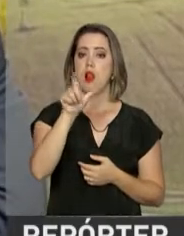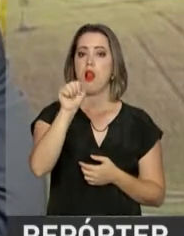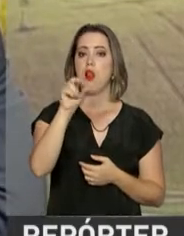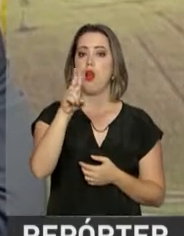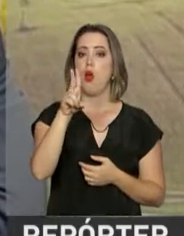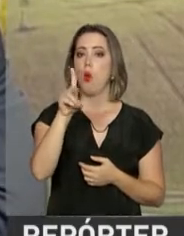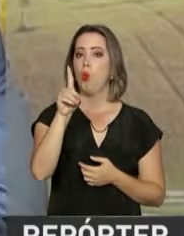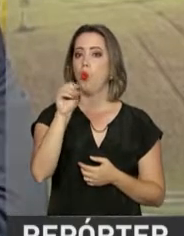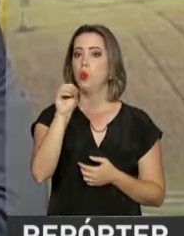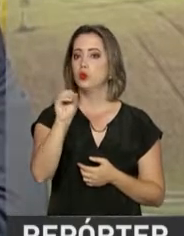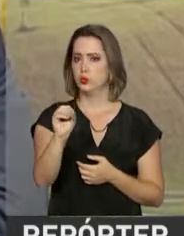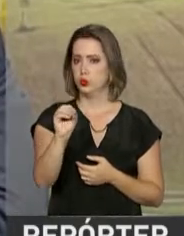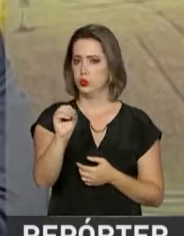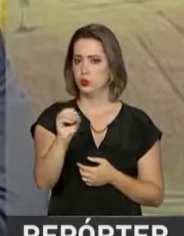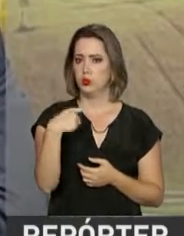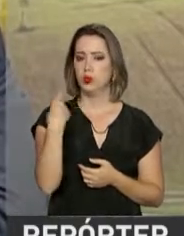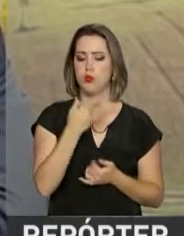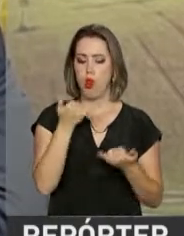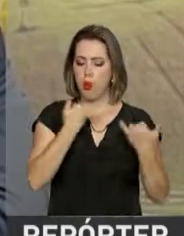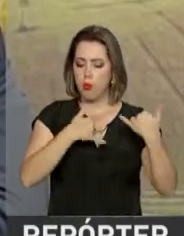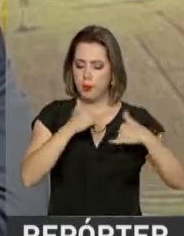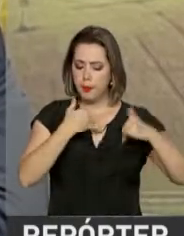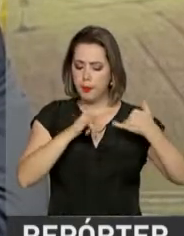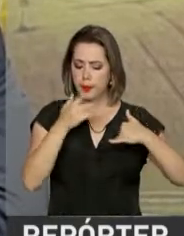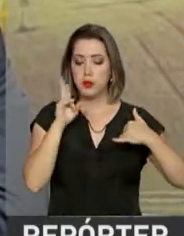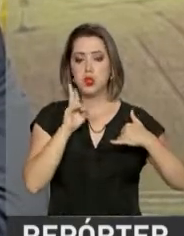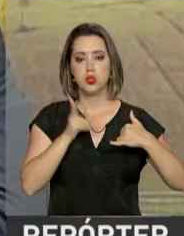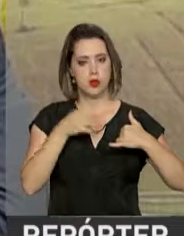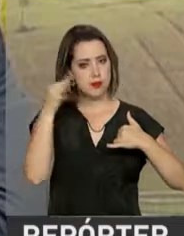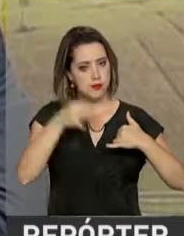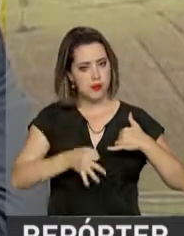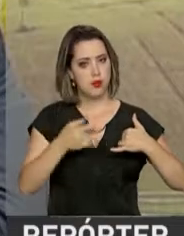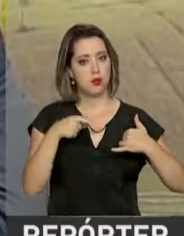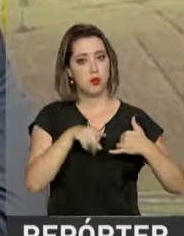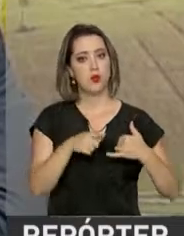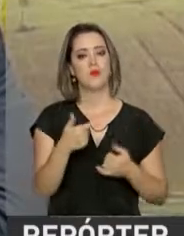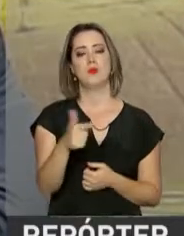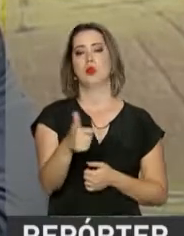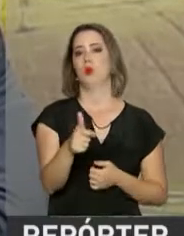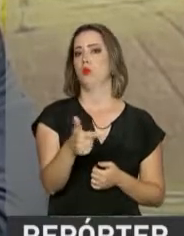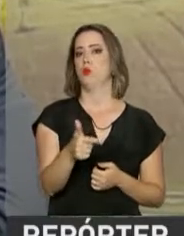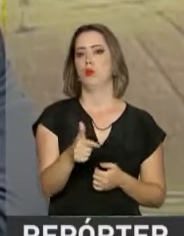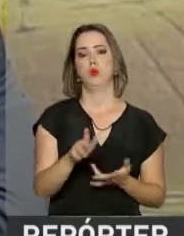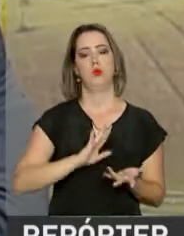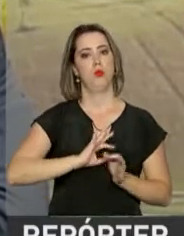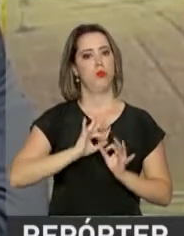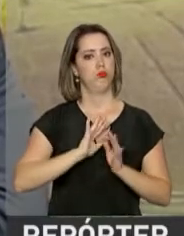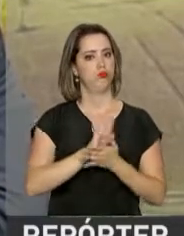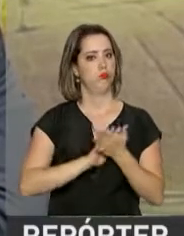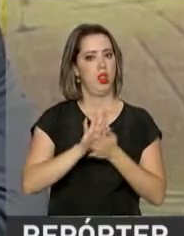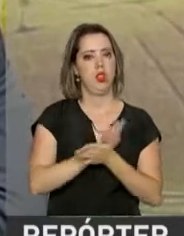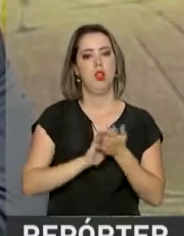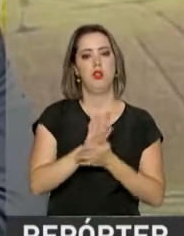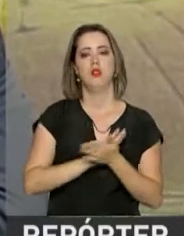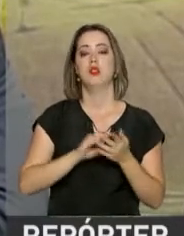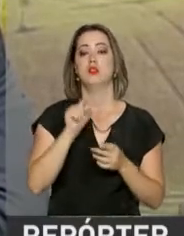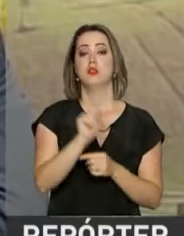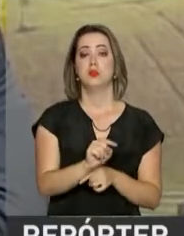12 laudos, que já temos a confirmação, e desses 12 laudos, nenhum deles